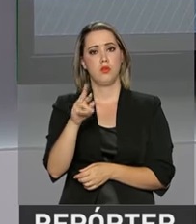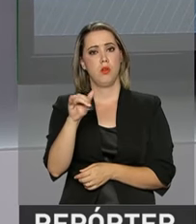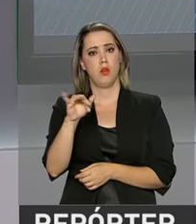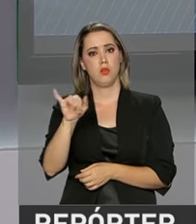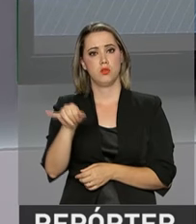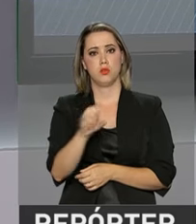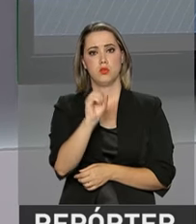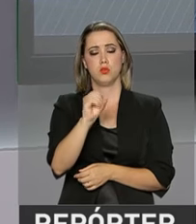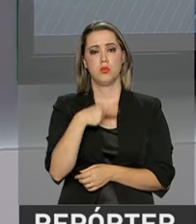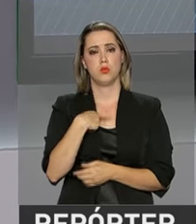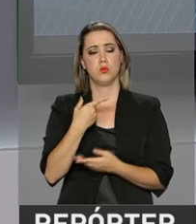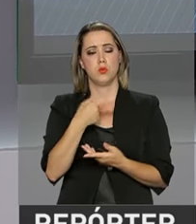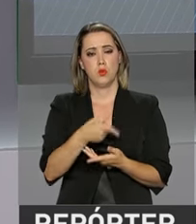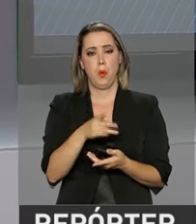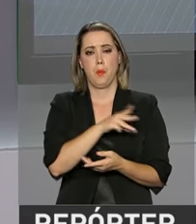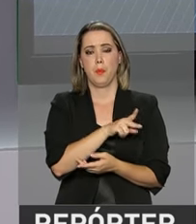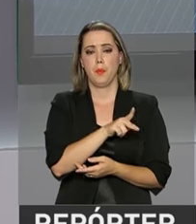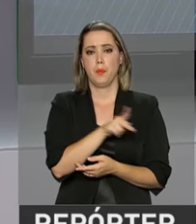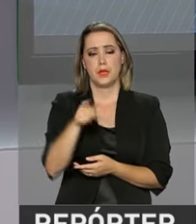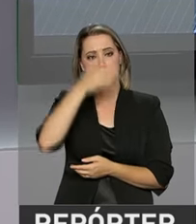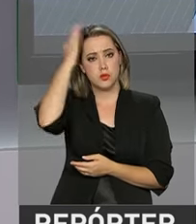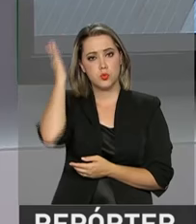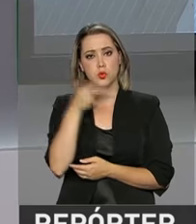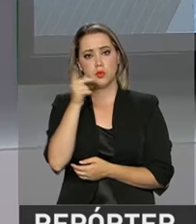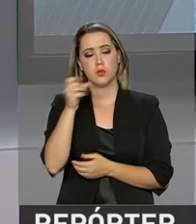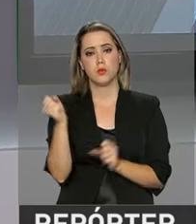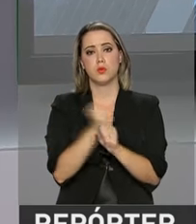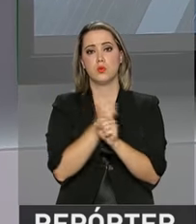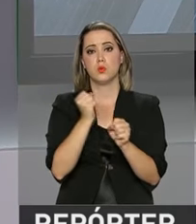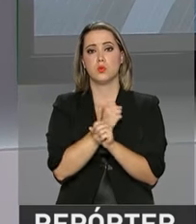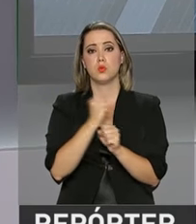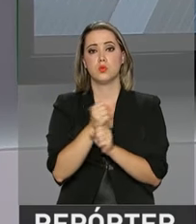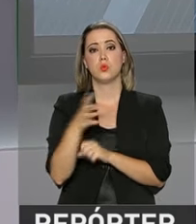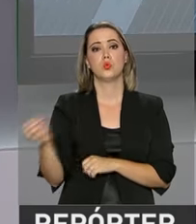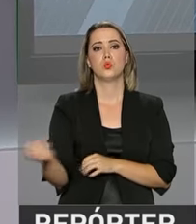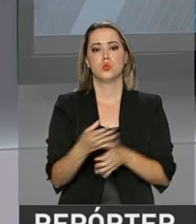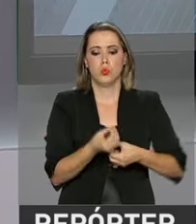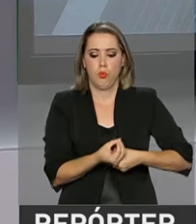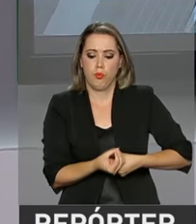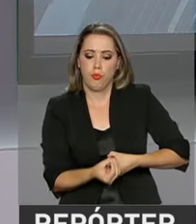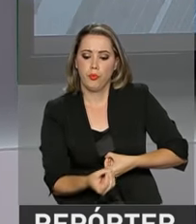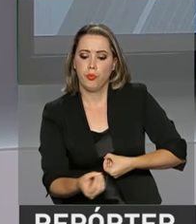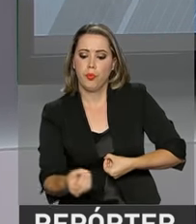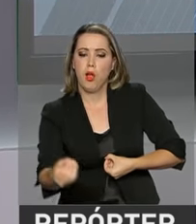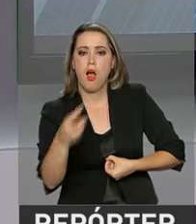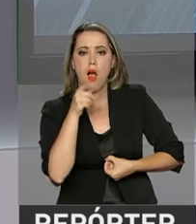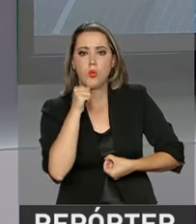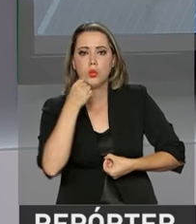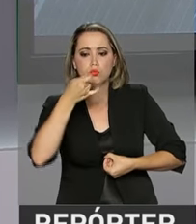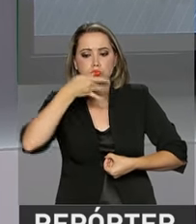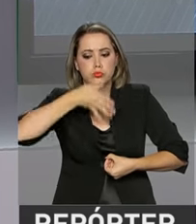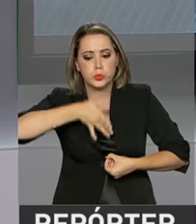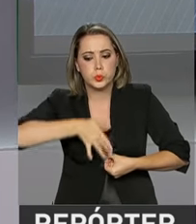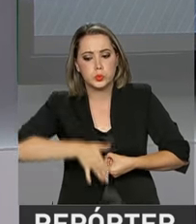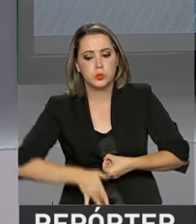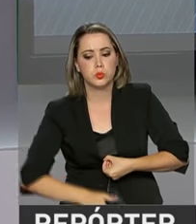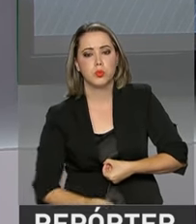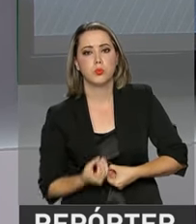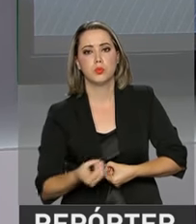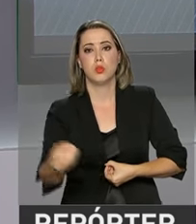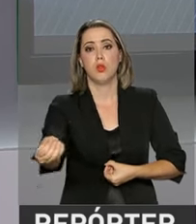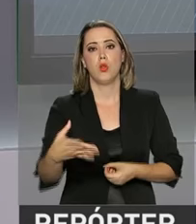michel temer falou sobre a construção de um novo cabo submarino de fibra ótica entre a europa ea américa do sul